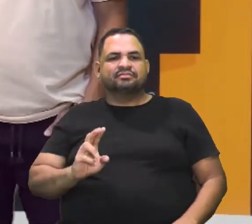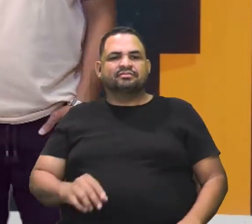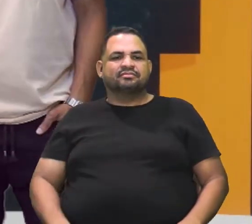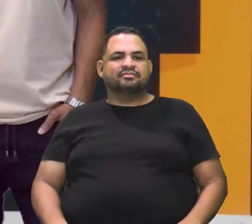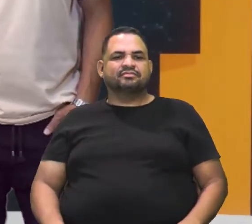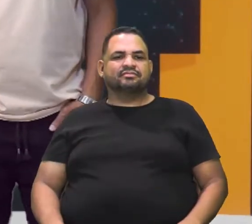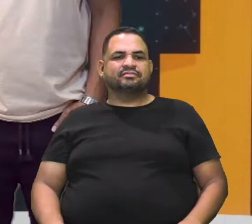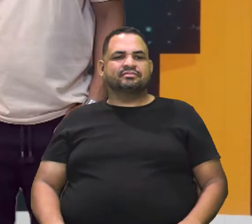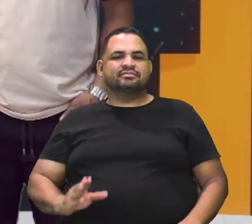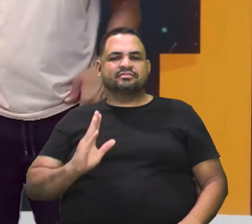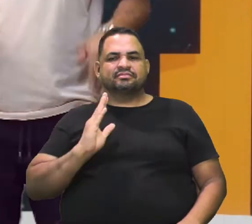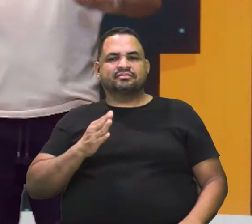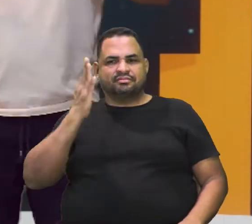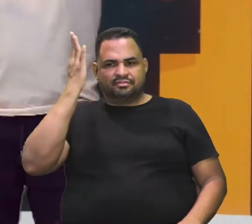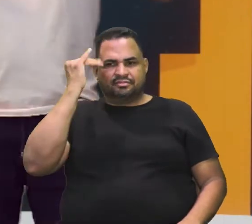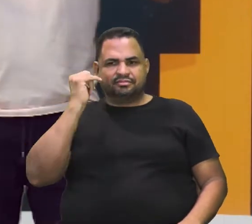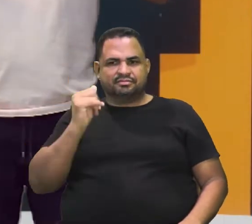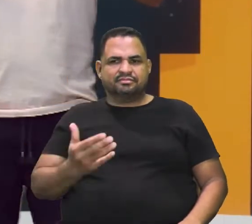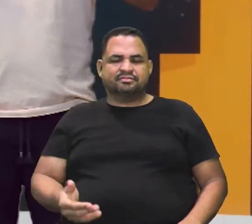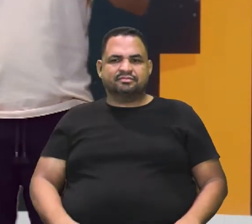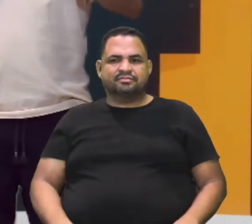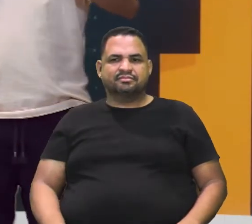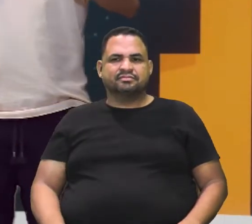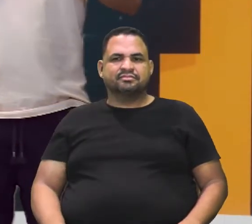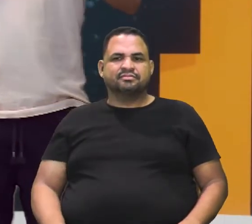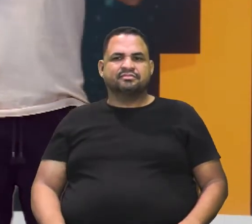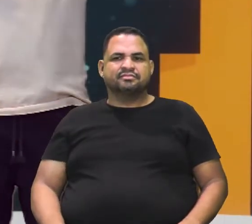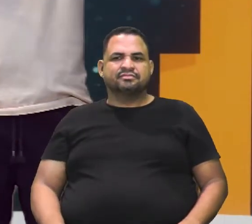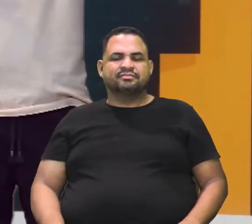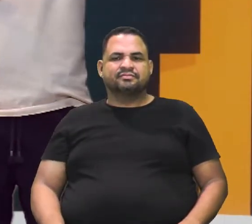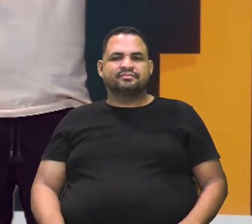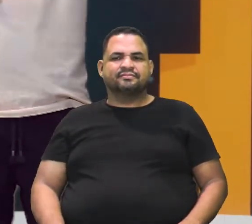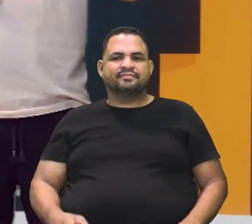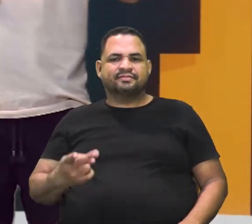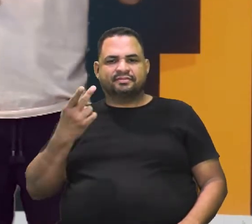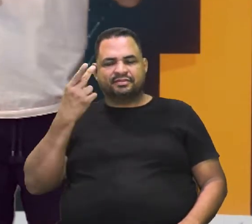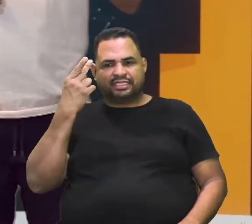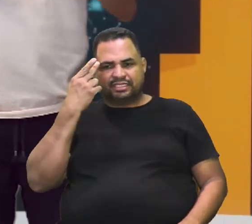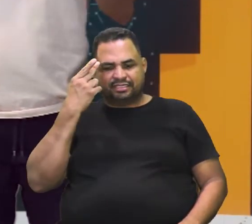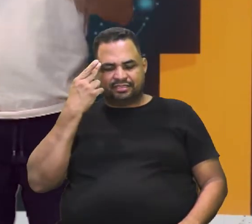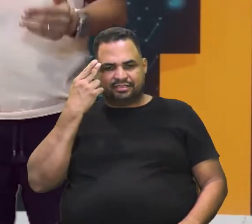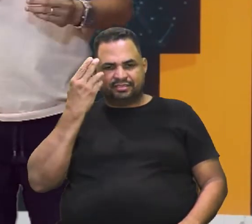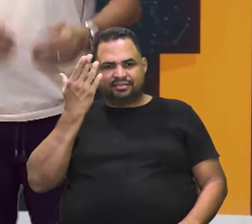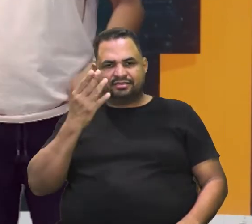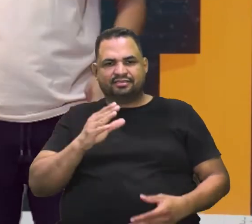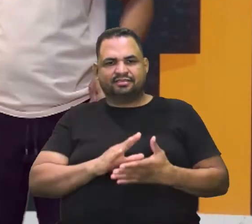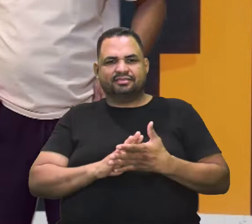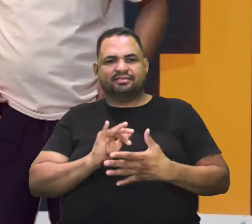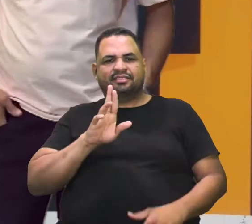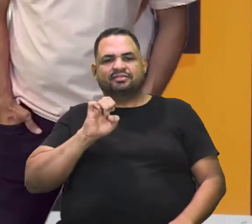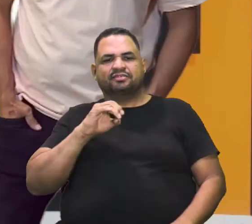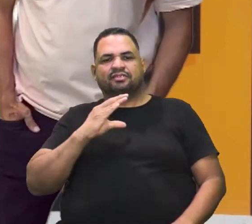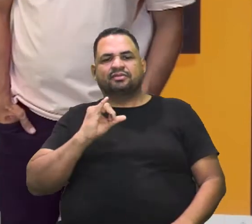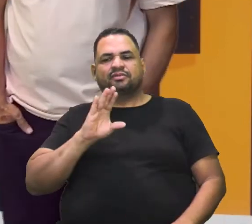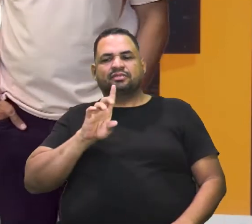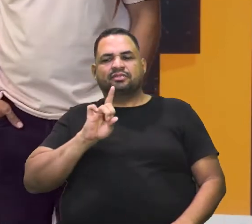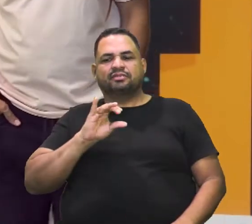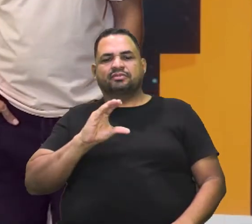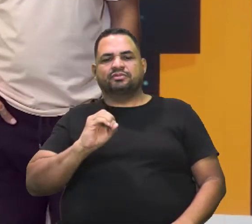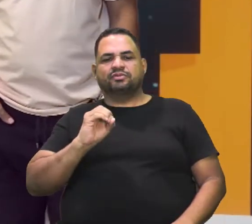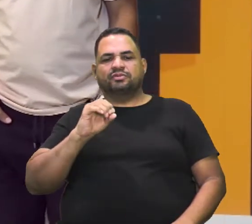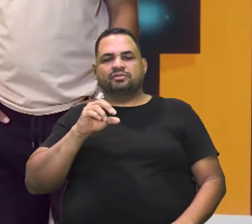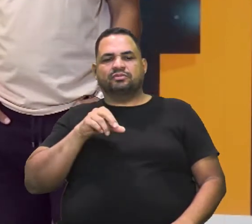já sabe. Né, já sabe. Eu não vou nem demorar muito. Natural, racional, inteiro ou irracional?